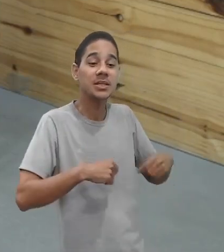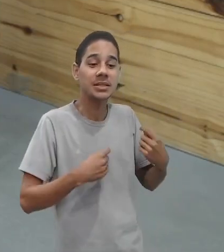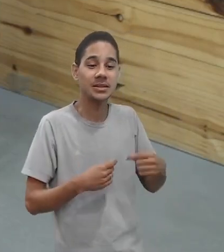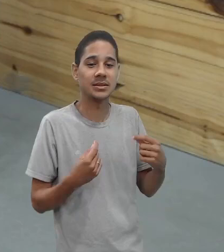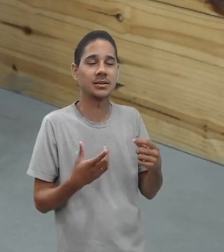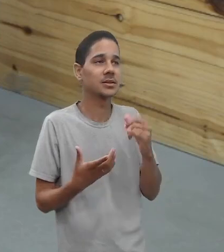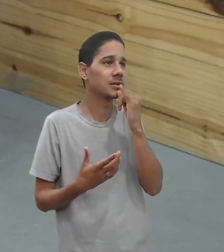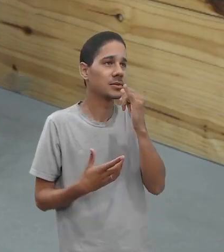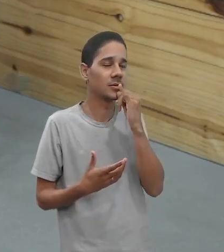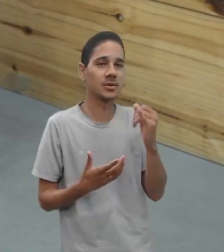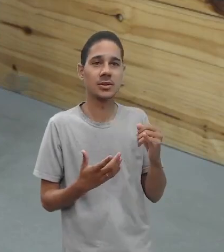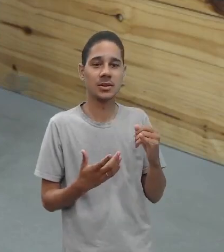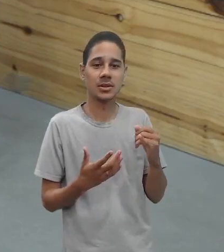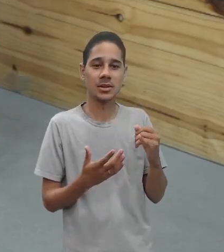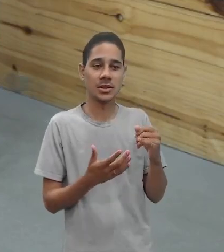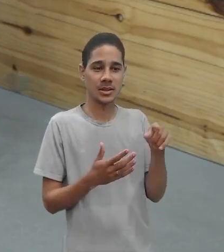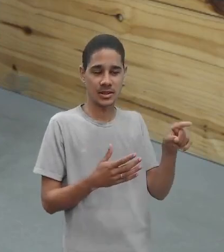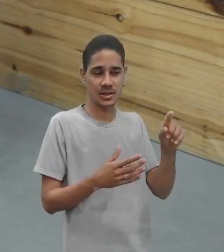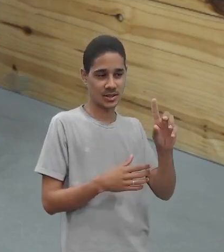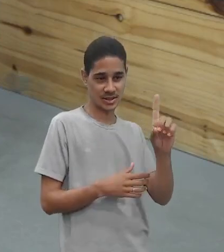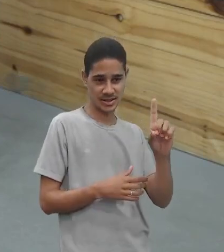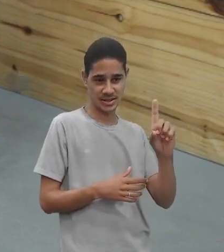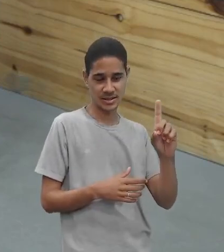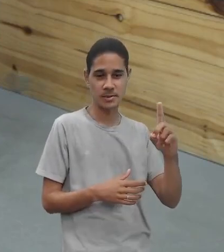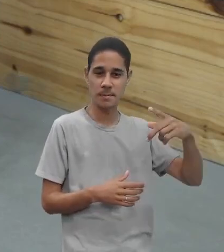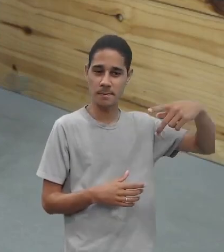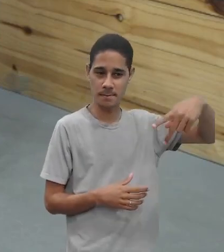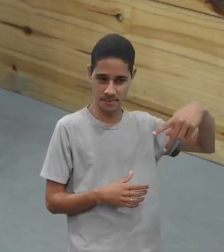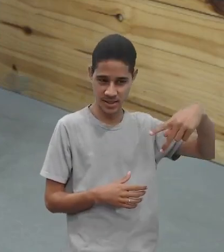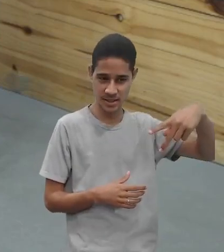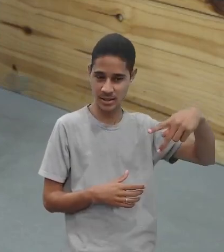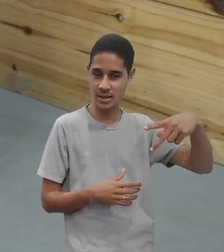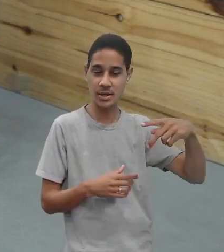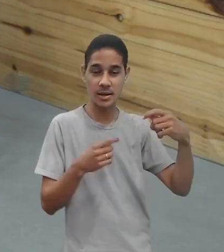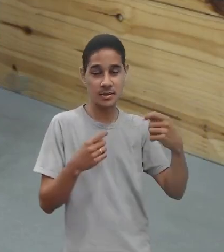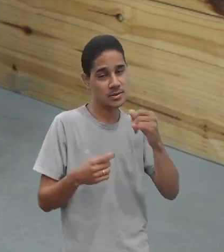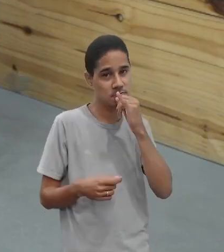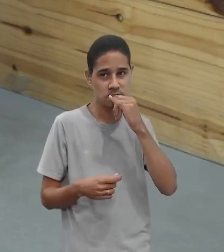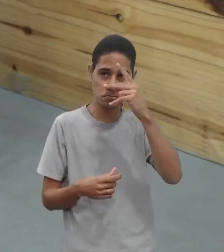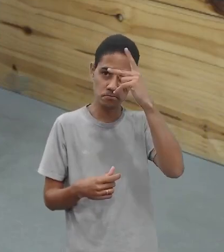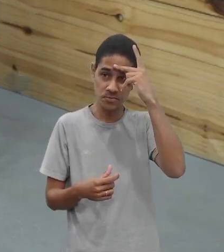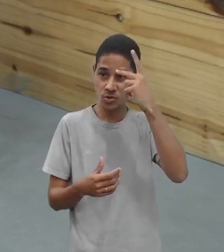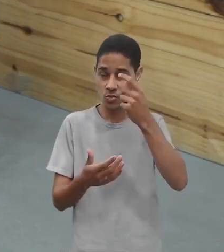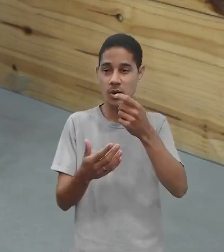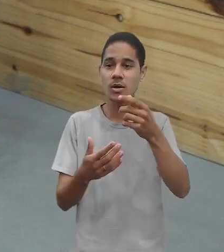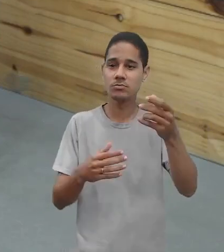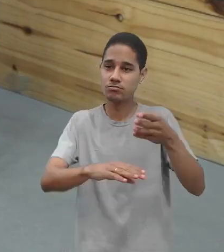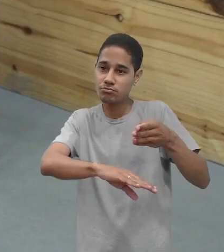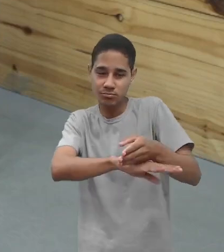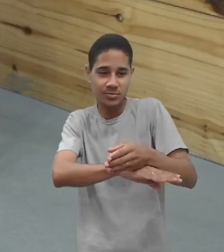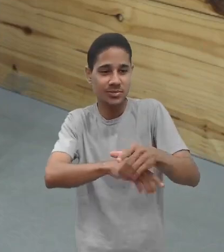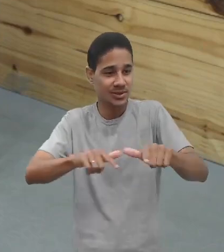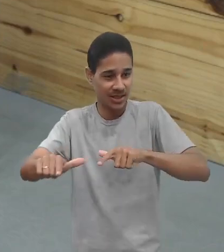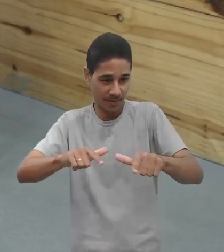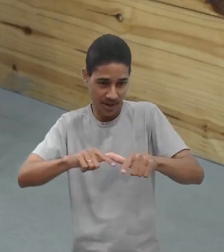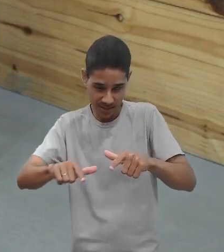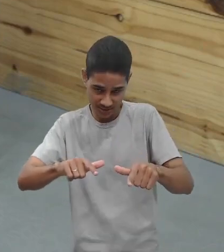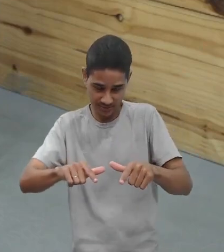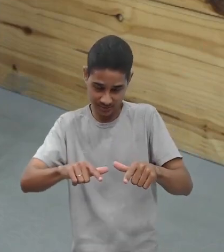no departamento pessoal, quando você é contratado, né? Quando a gente contrata alguém como área de RH, o departamento pessoal precisa